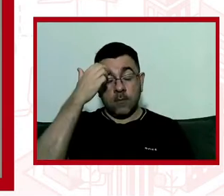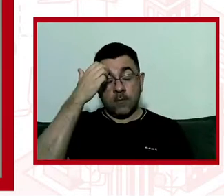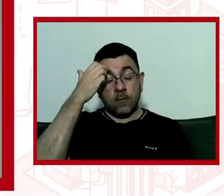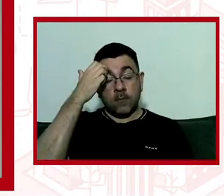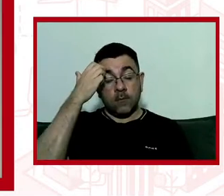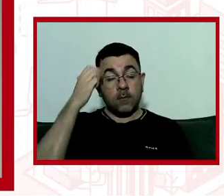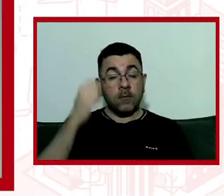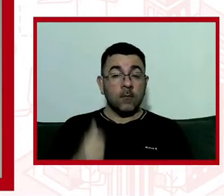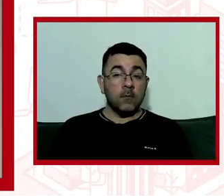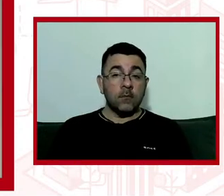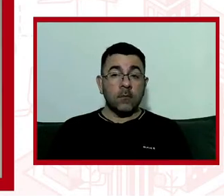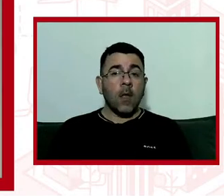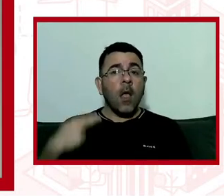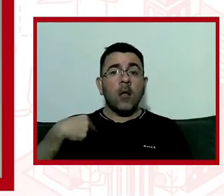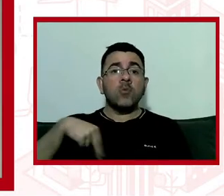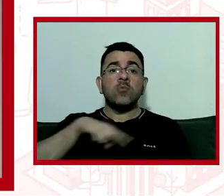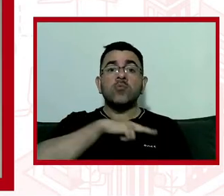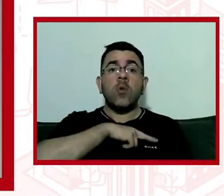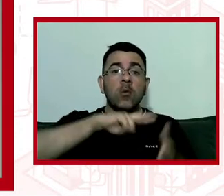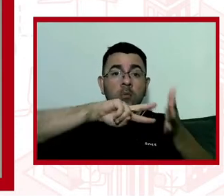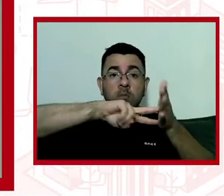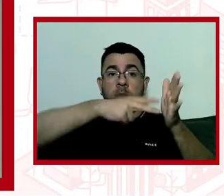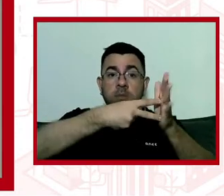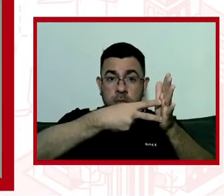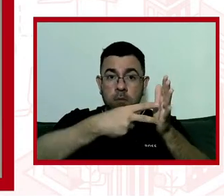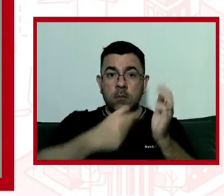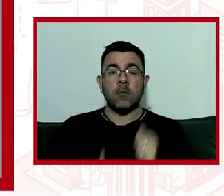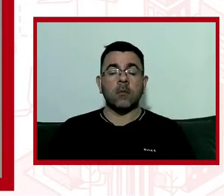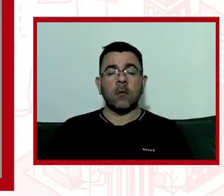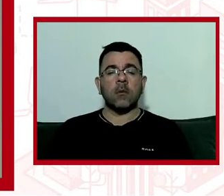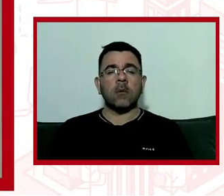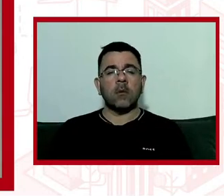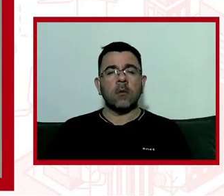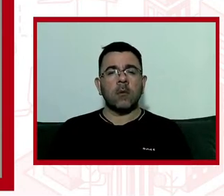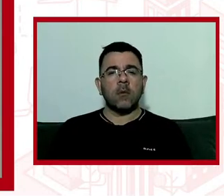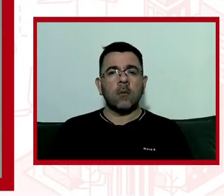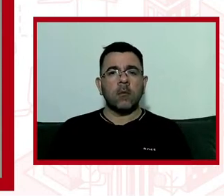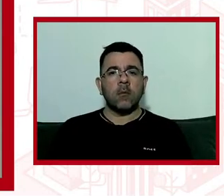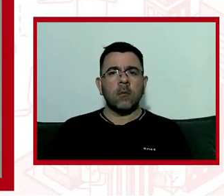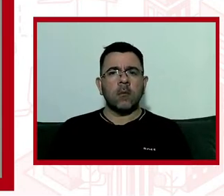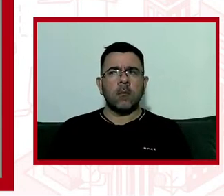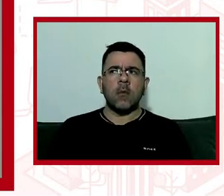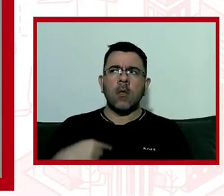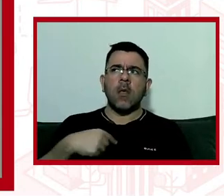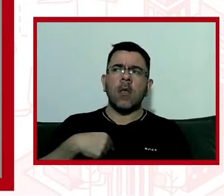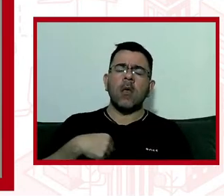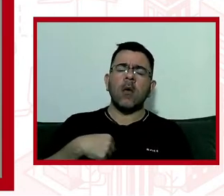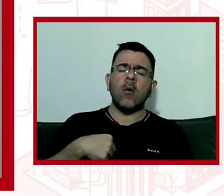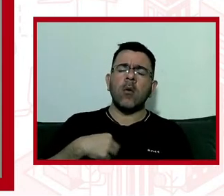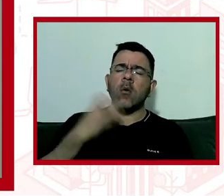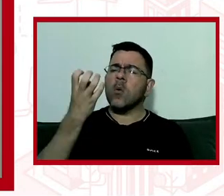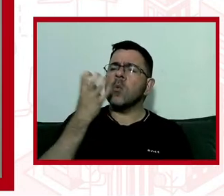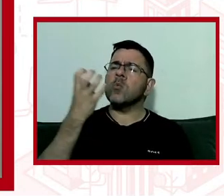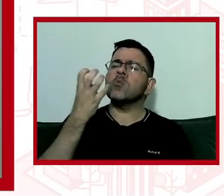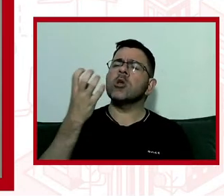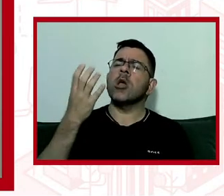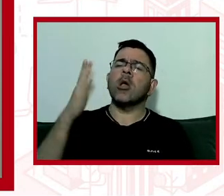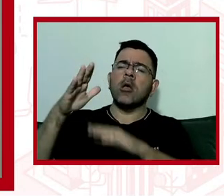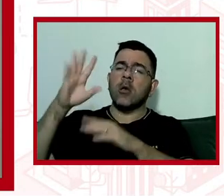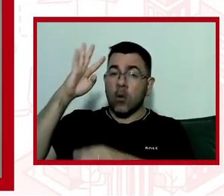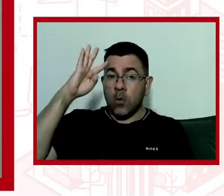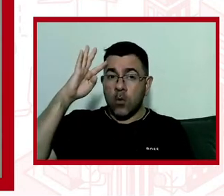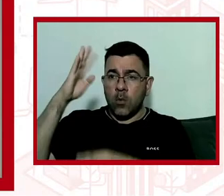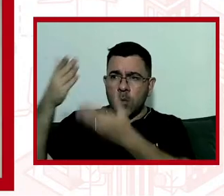a gente eh em vez de dizer o que é que eu quero contratar Eu Quero contratar um